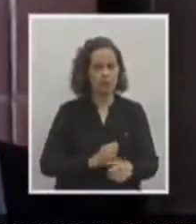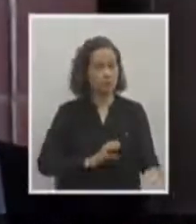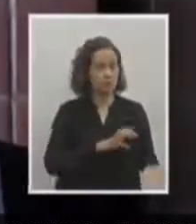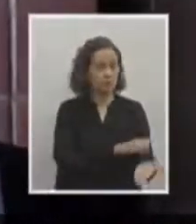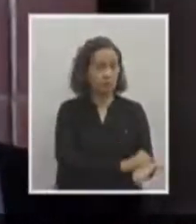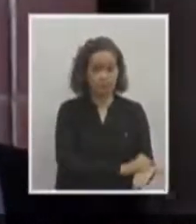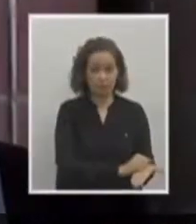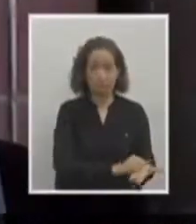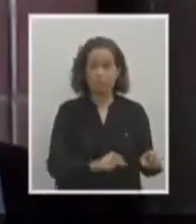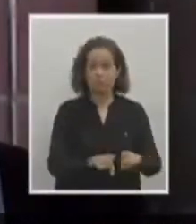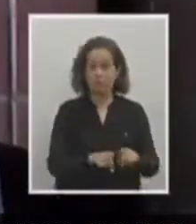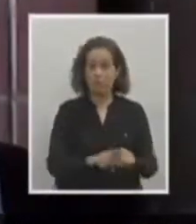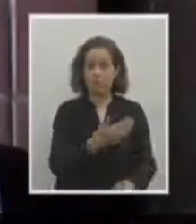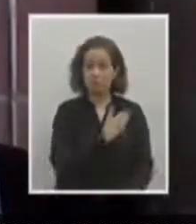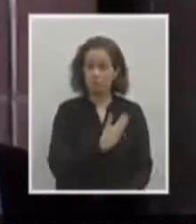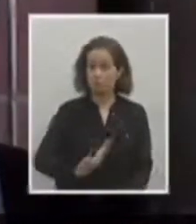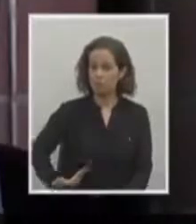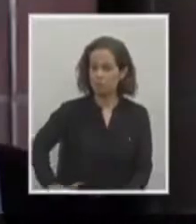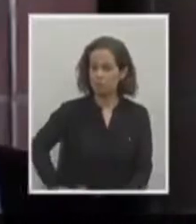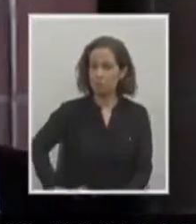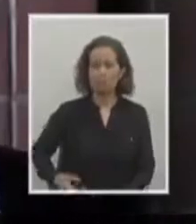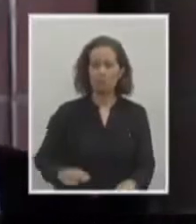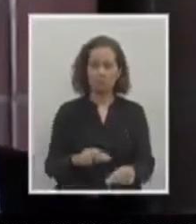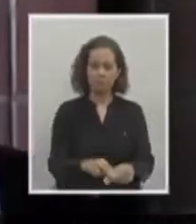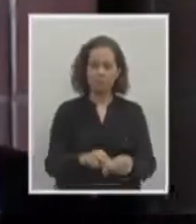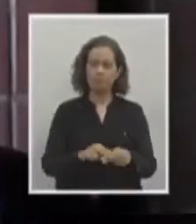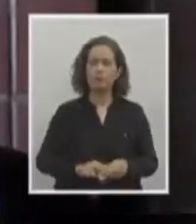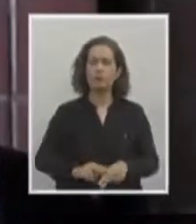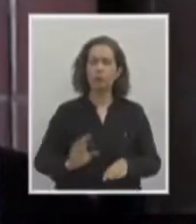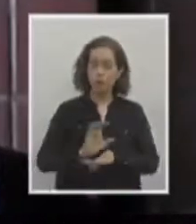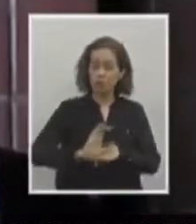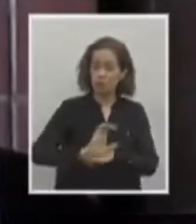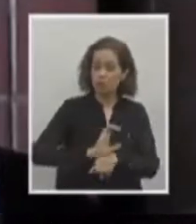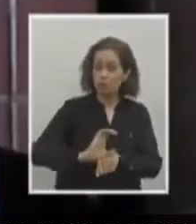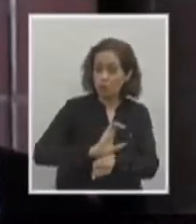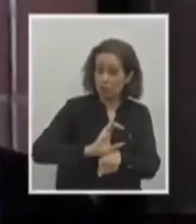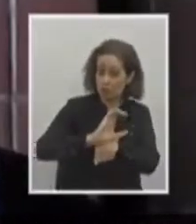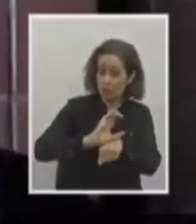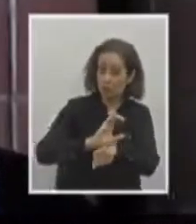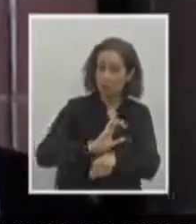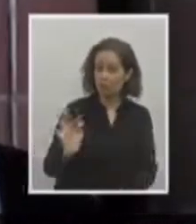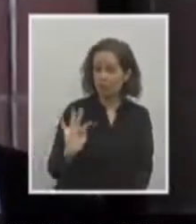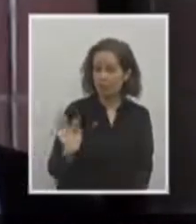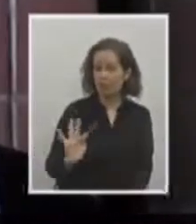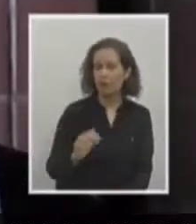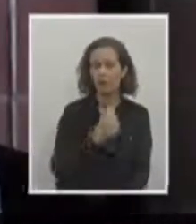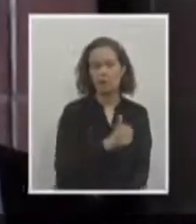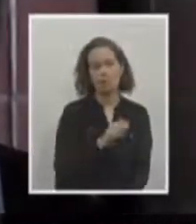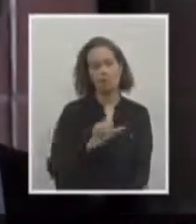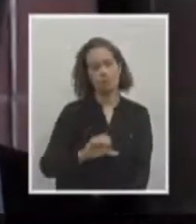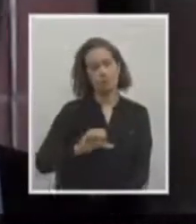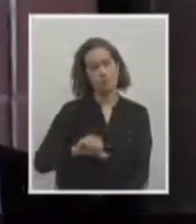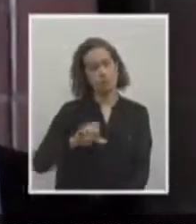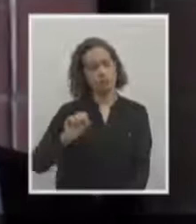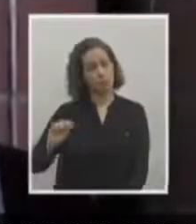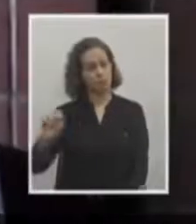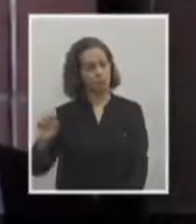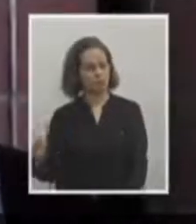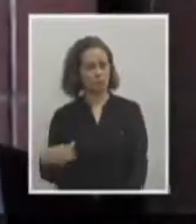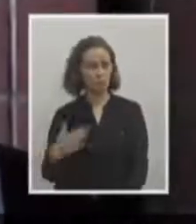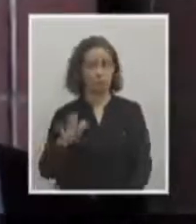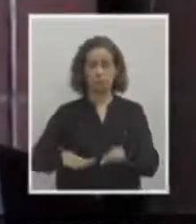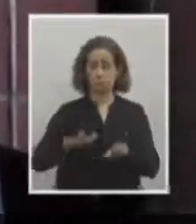pública decorrente de estabilidade nos termos da Constituição Federal de 88, de acordo com o número de alunos,